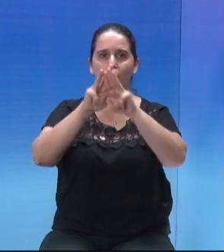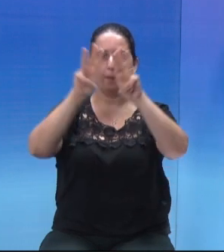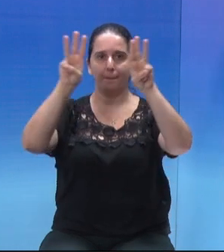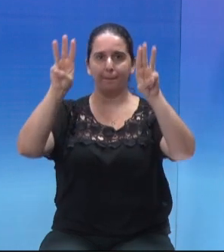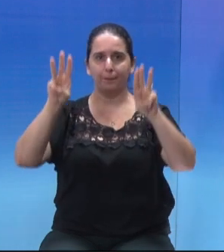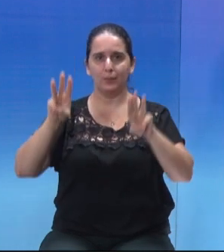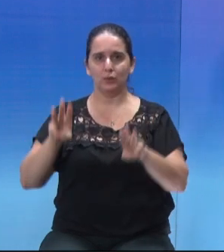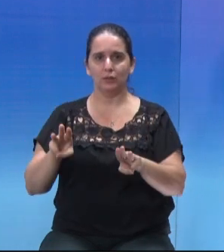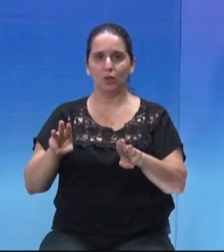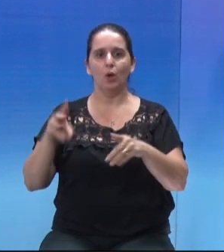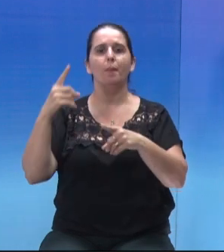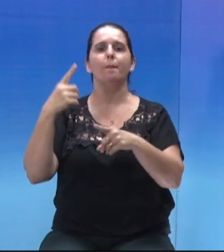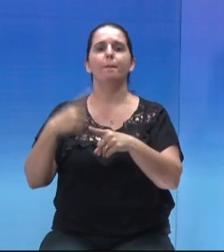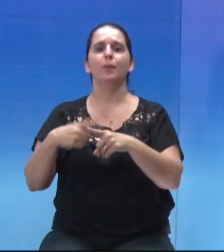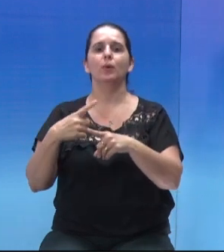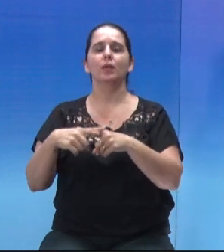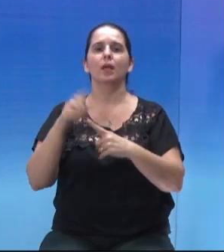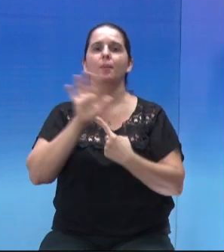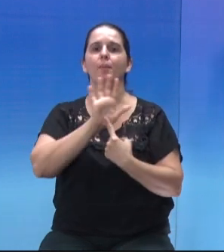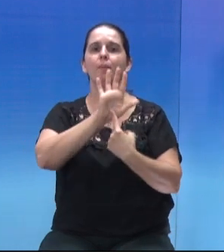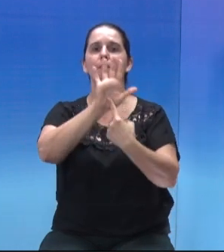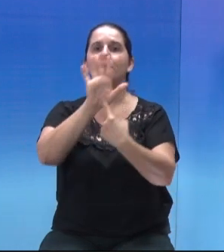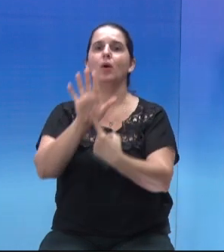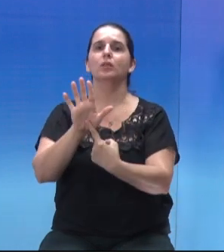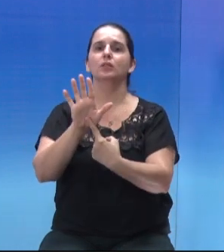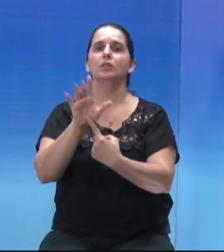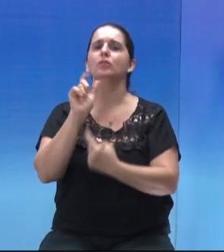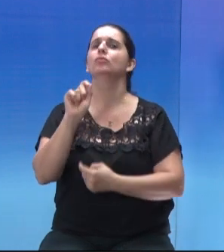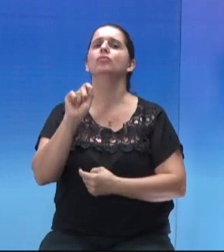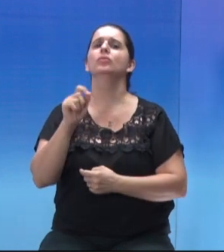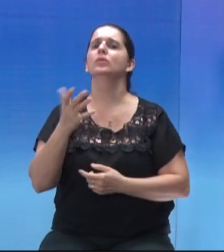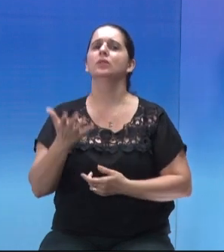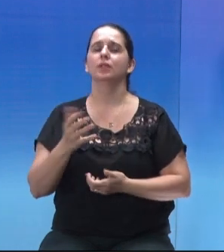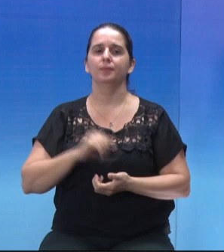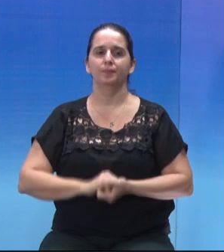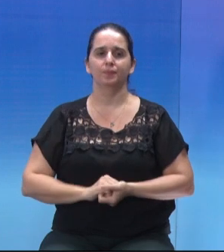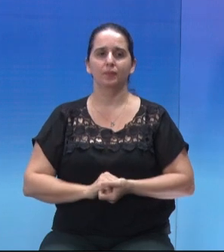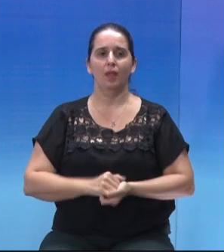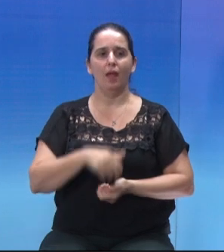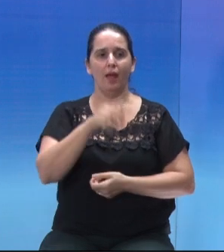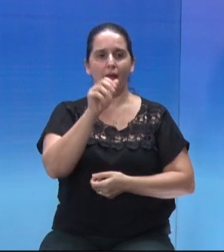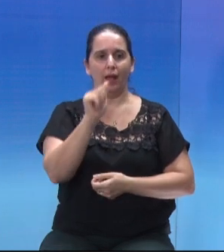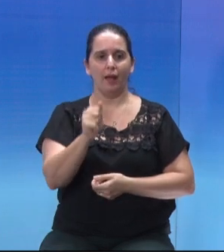obra museológica por simbolizar o quê? Letra A.